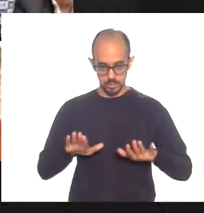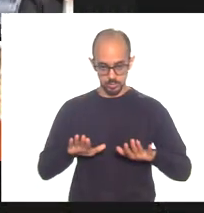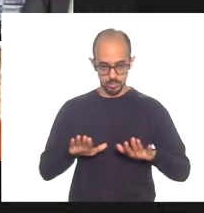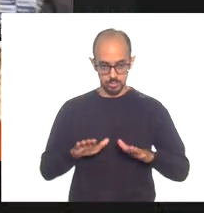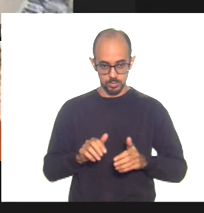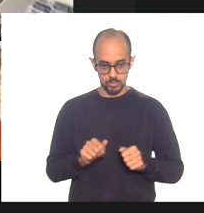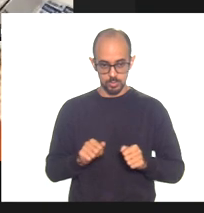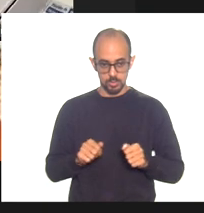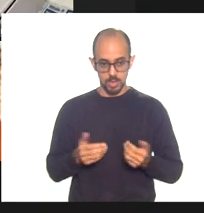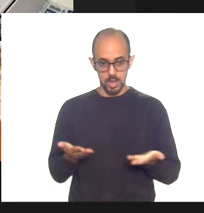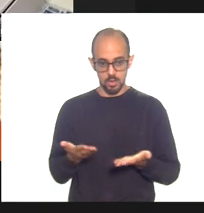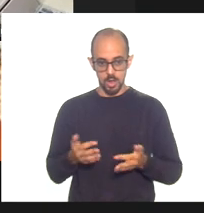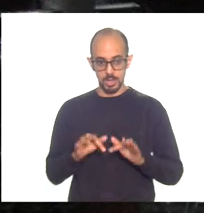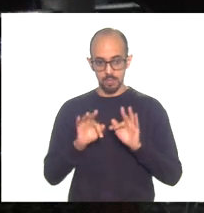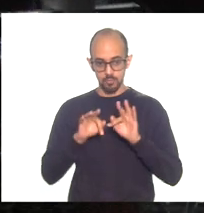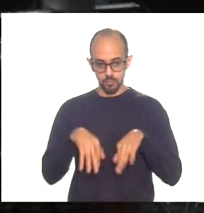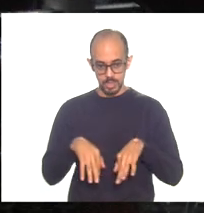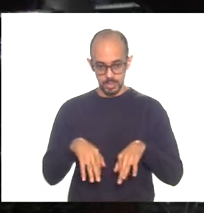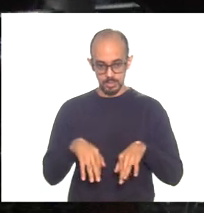Está encerrada.